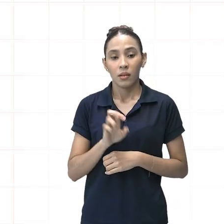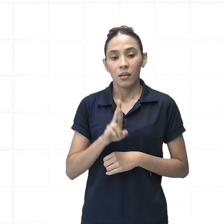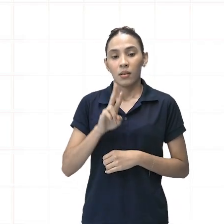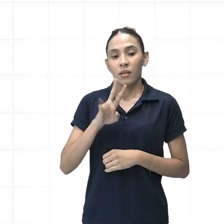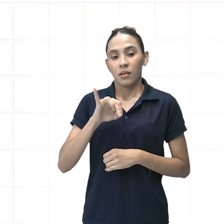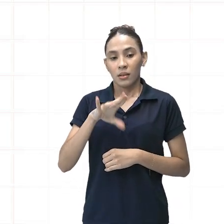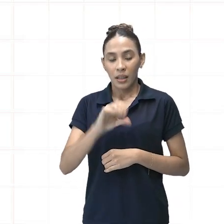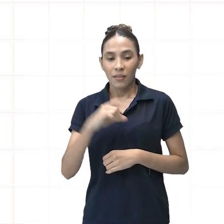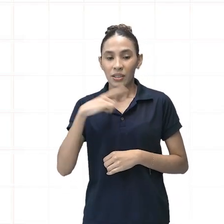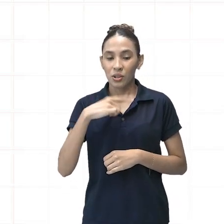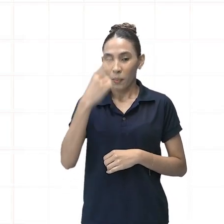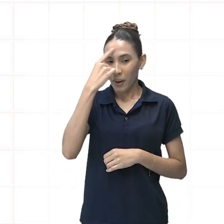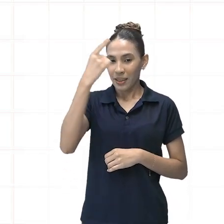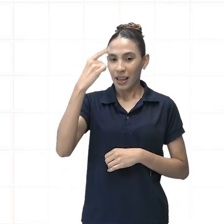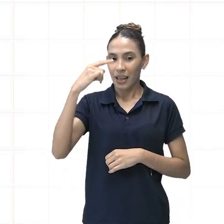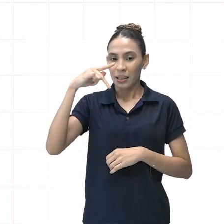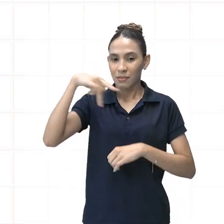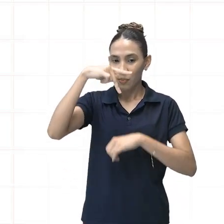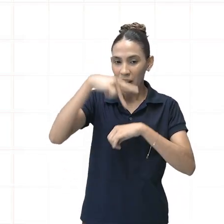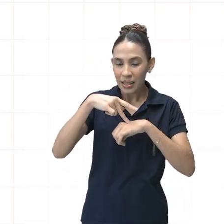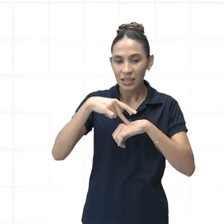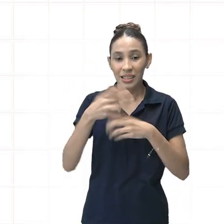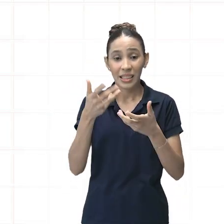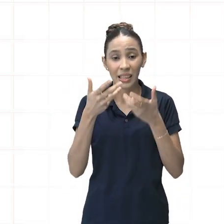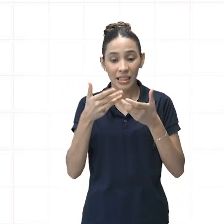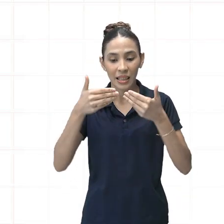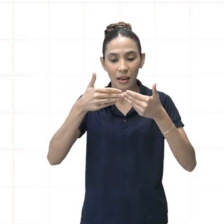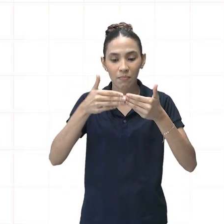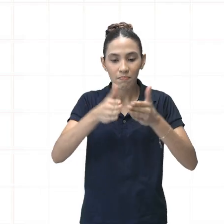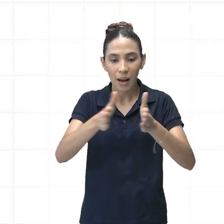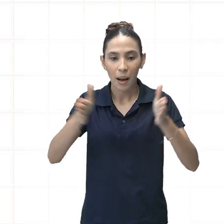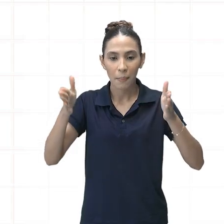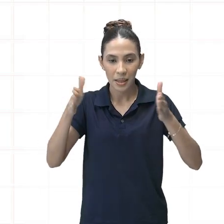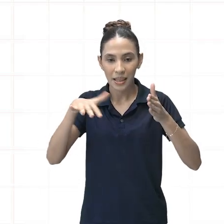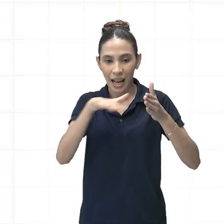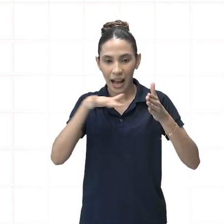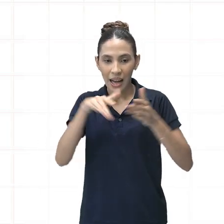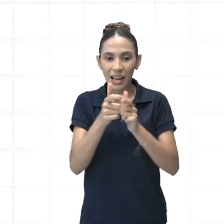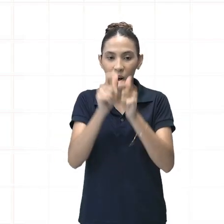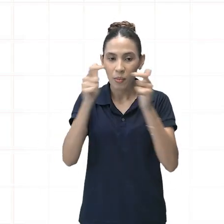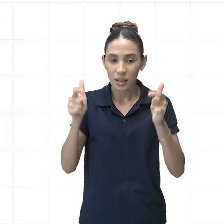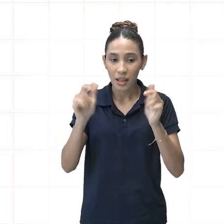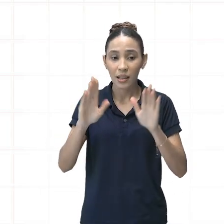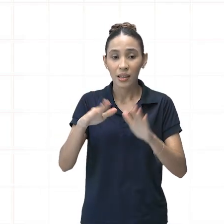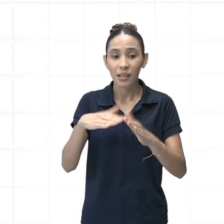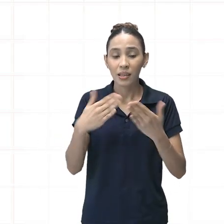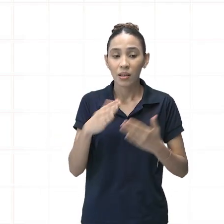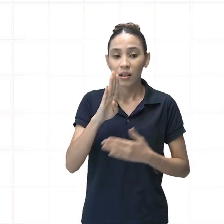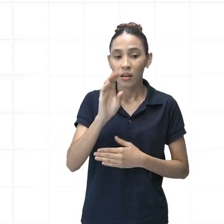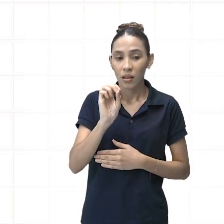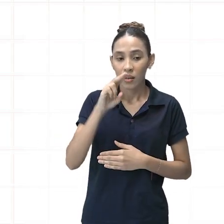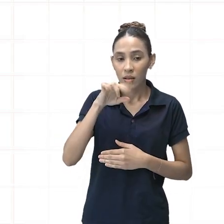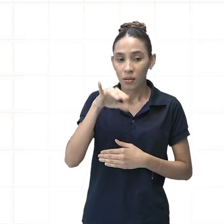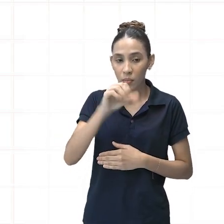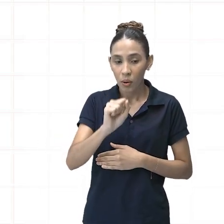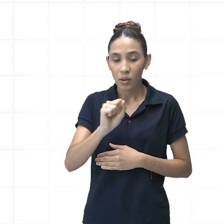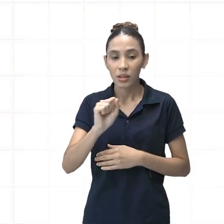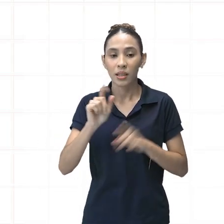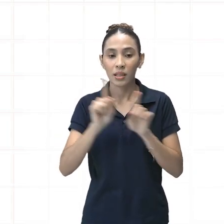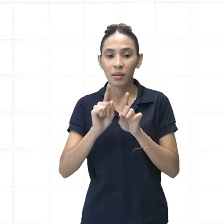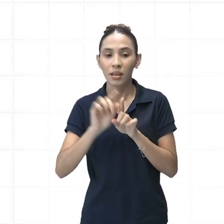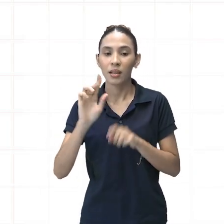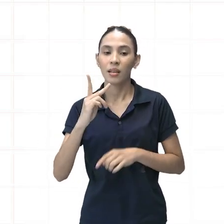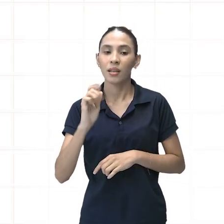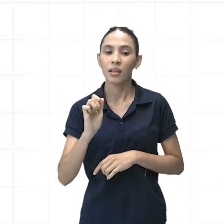ideia de nacionalismo e queria aumentar sua área de influência. Então, a Bósnia e Herzegovina eram áreas em que tinha